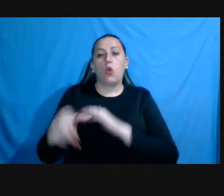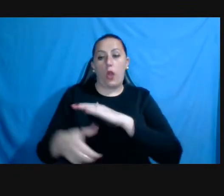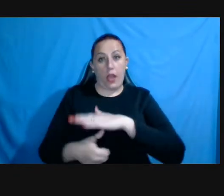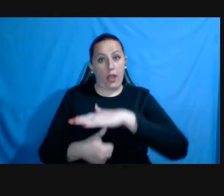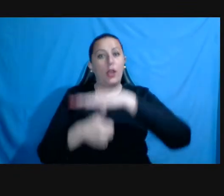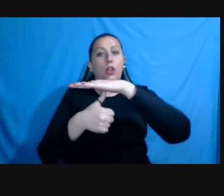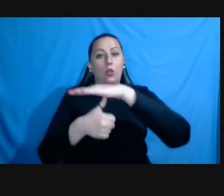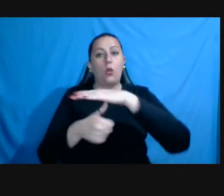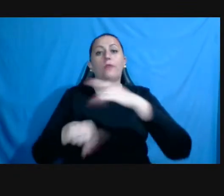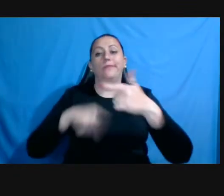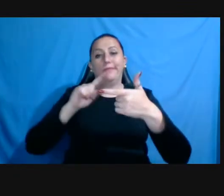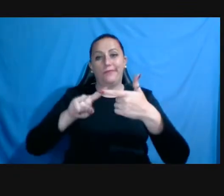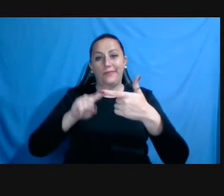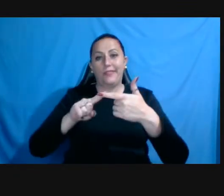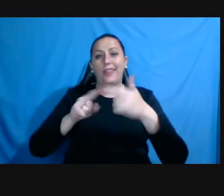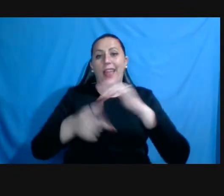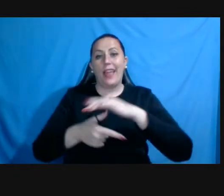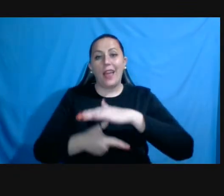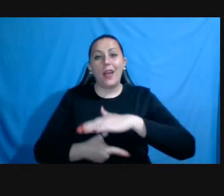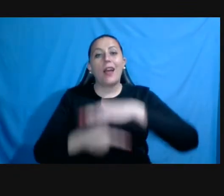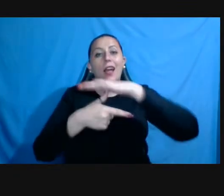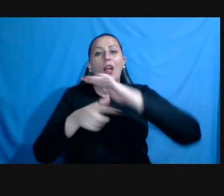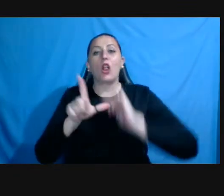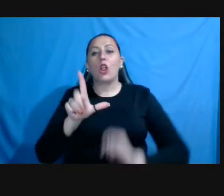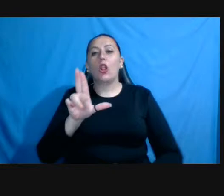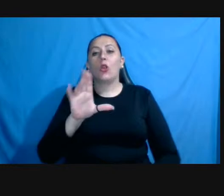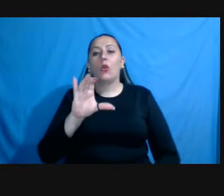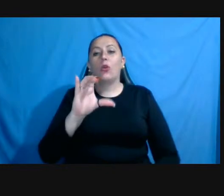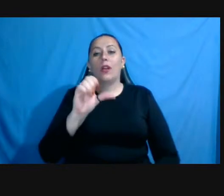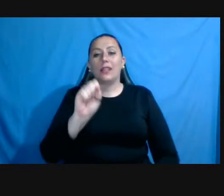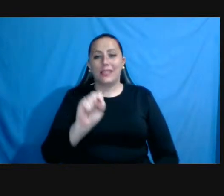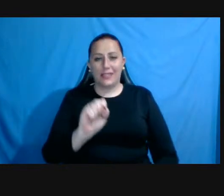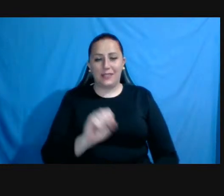do pró-reitor de ensino, Lucas Coradini.